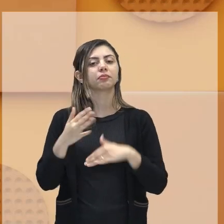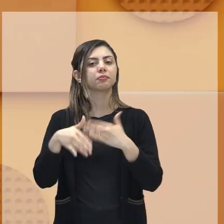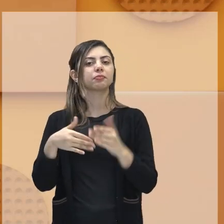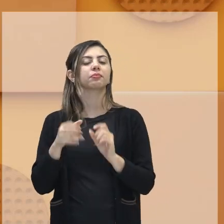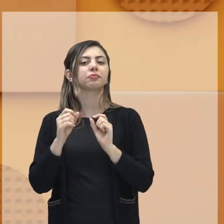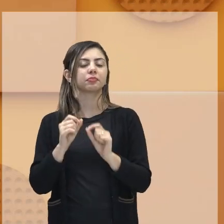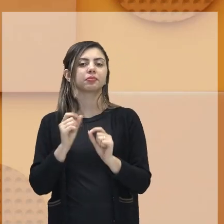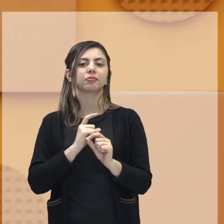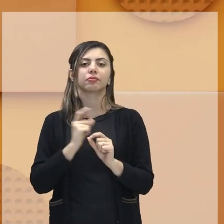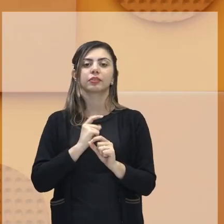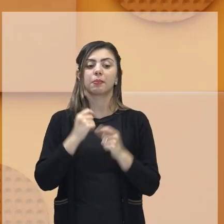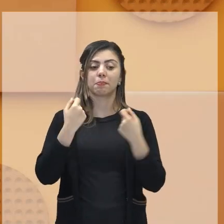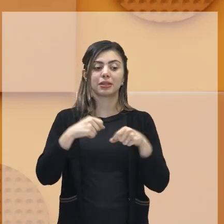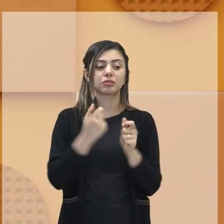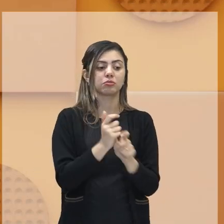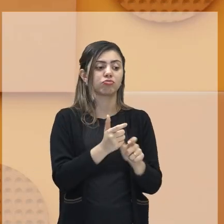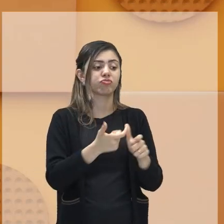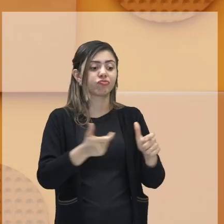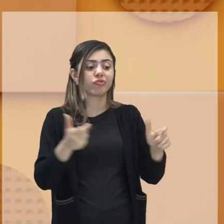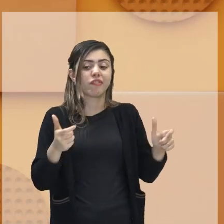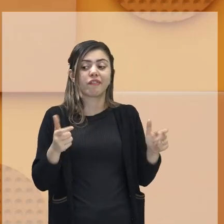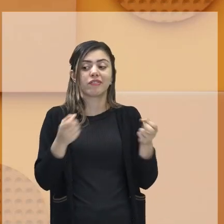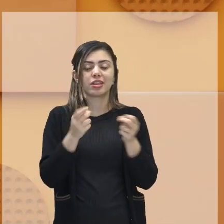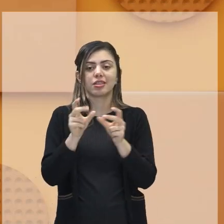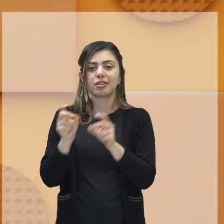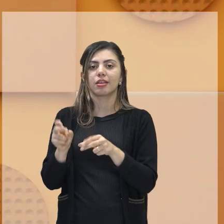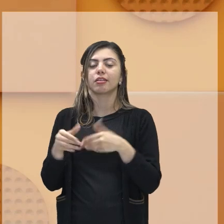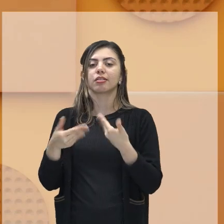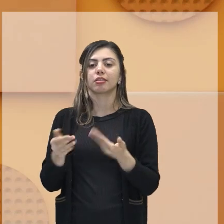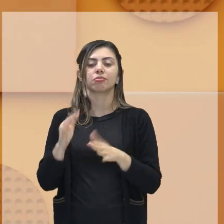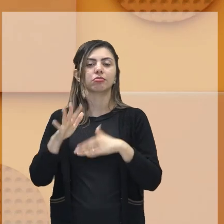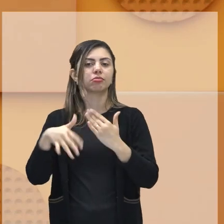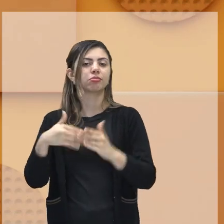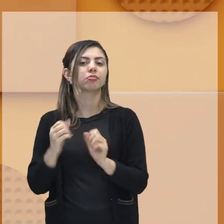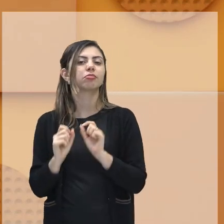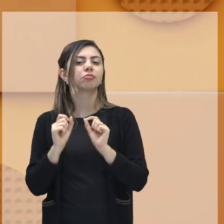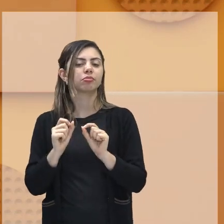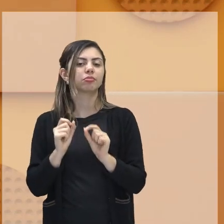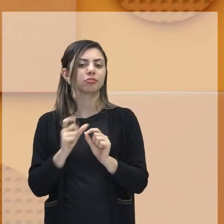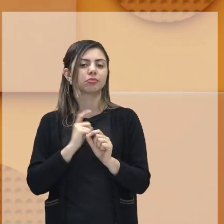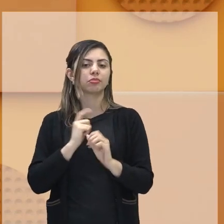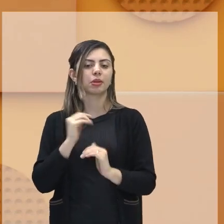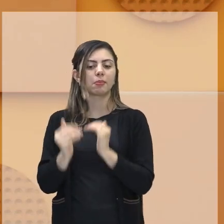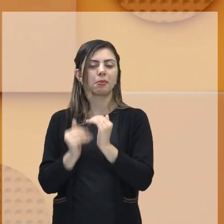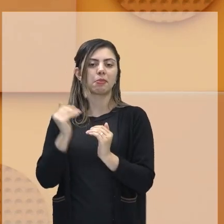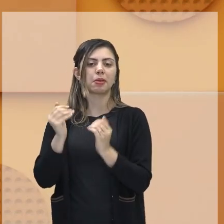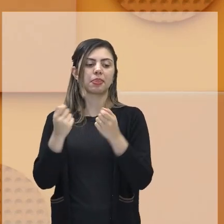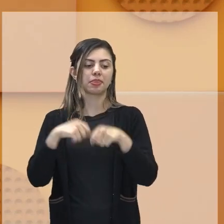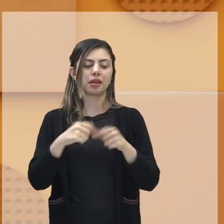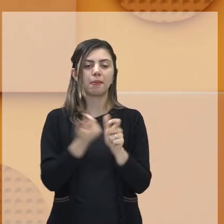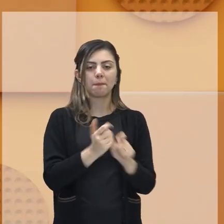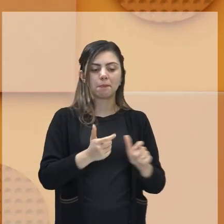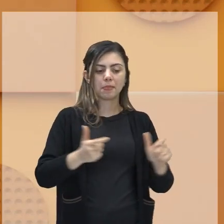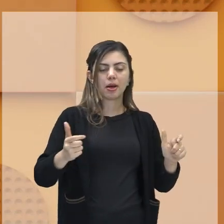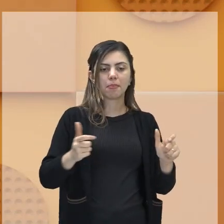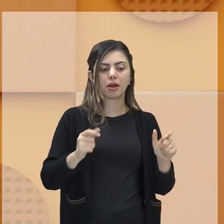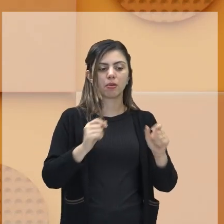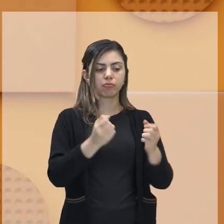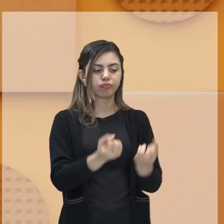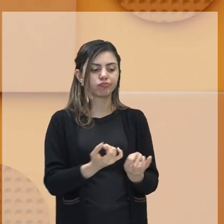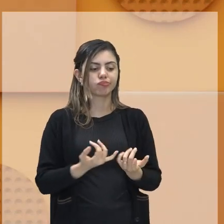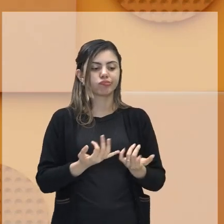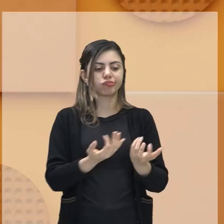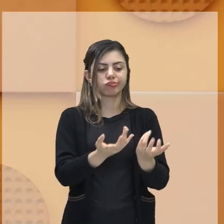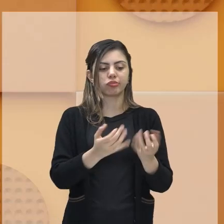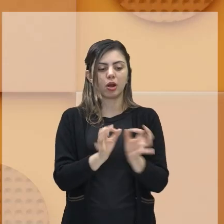uma grande demanda do produto. Com isso, também nós teremos um grande processo de expansão das plantações